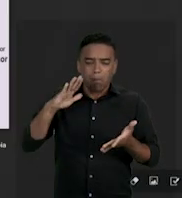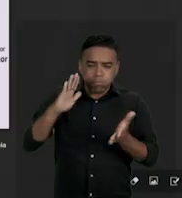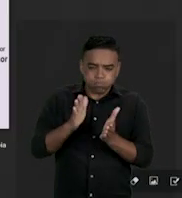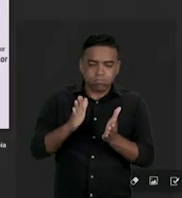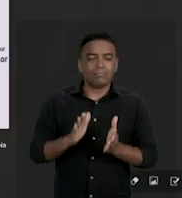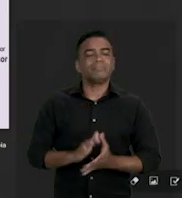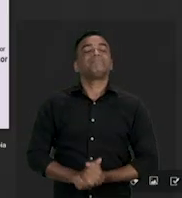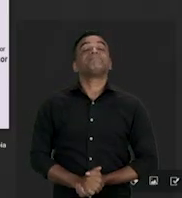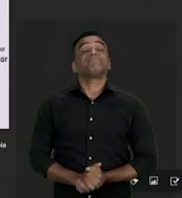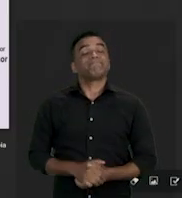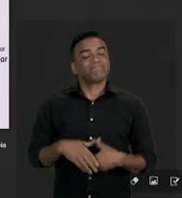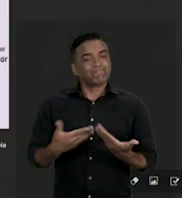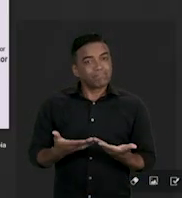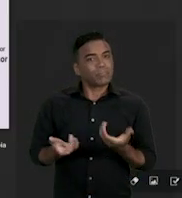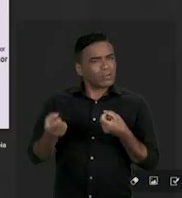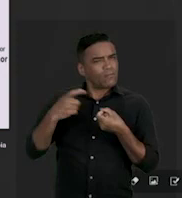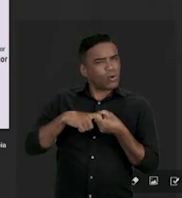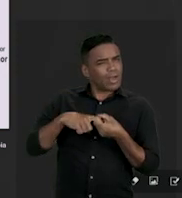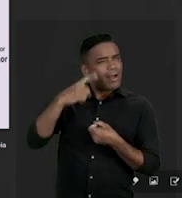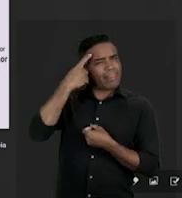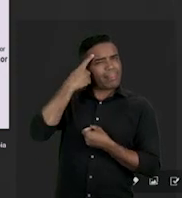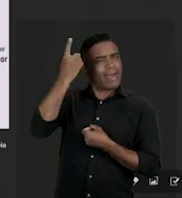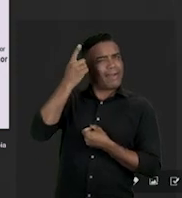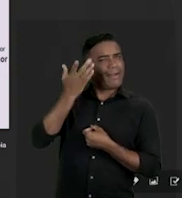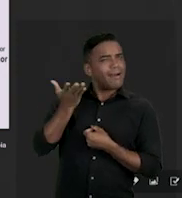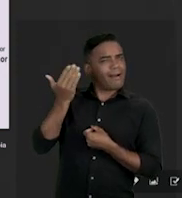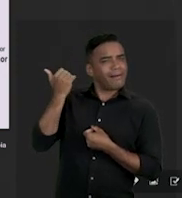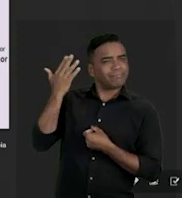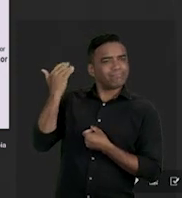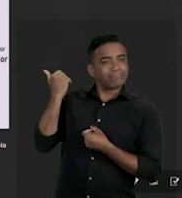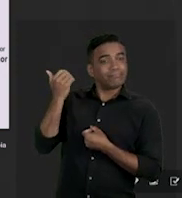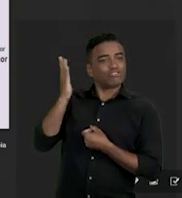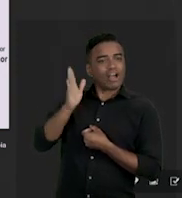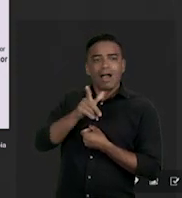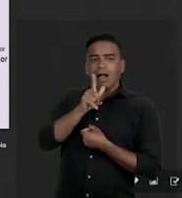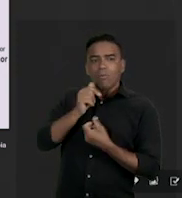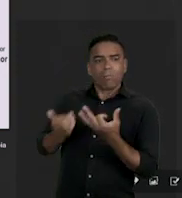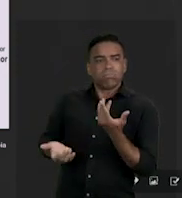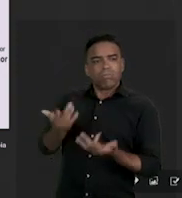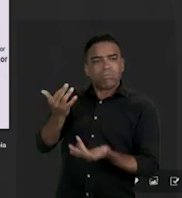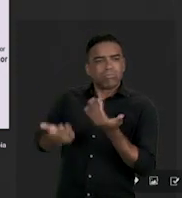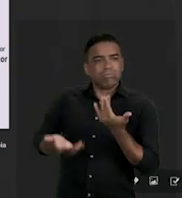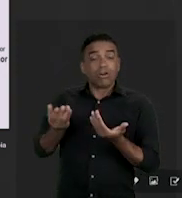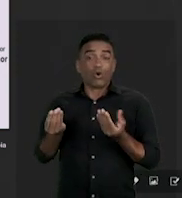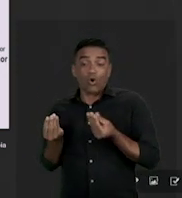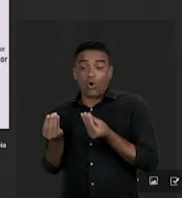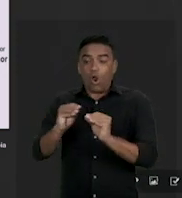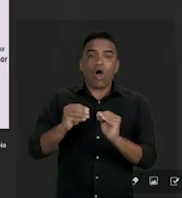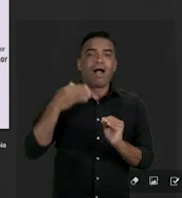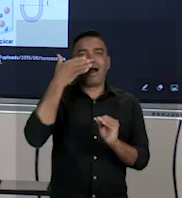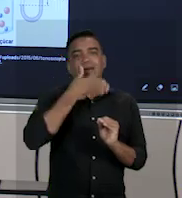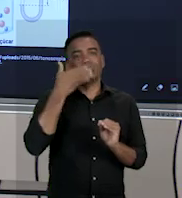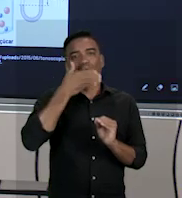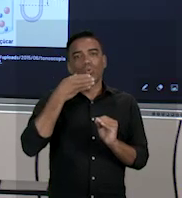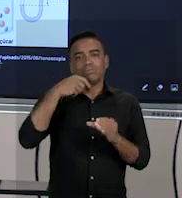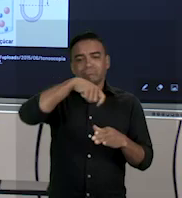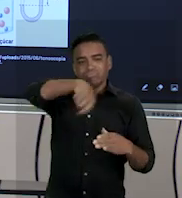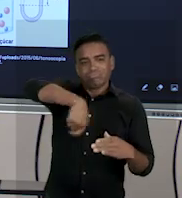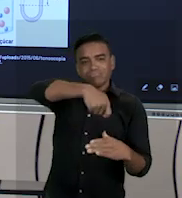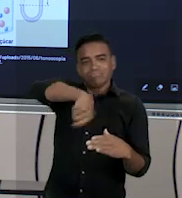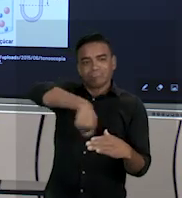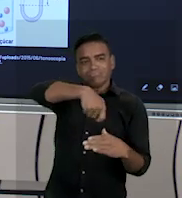Bom, e aí vamos voltar lá na ideia, né? De estamos fervendo uma água, colocamos açúcar. Afinal de contas, o que está acontecendo